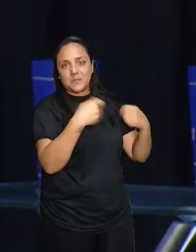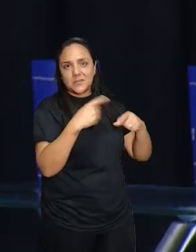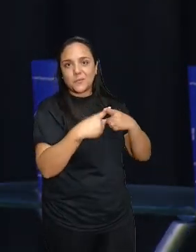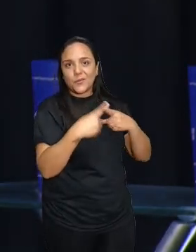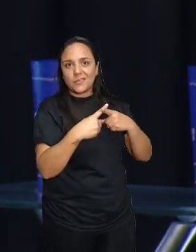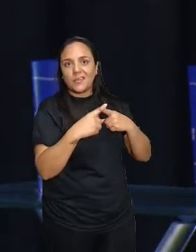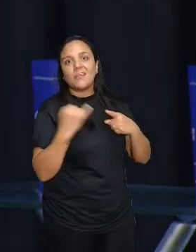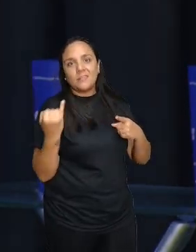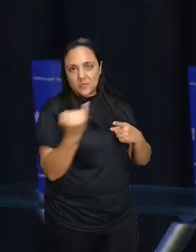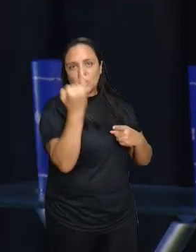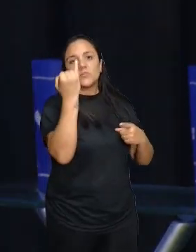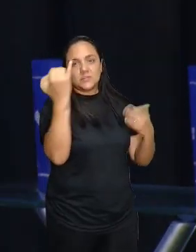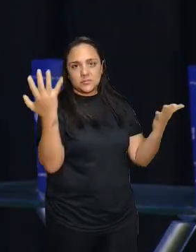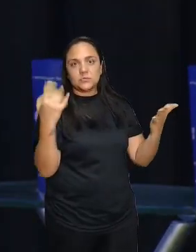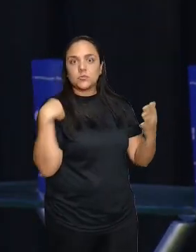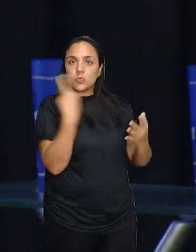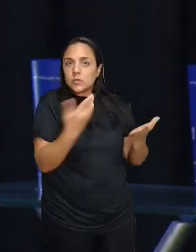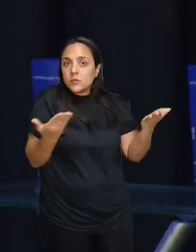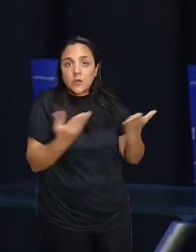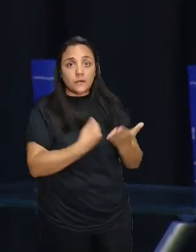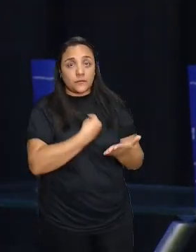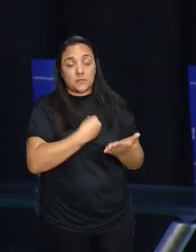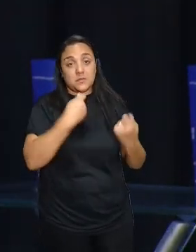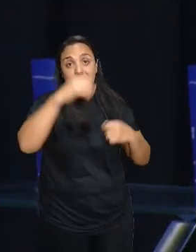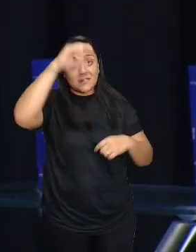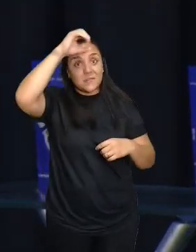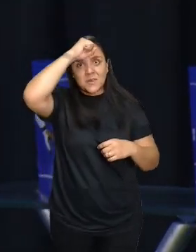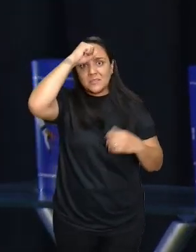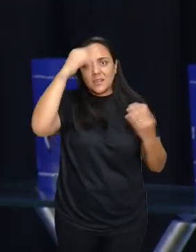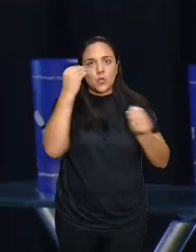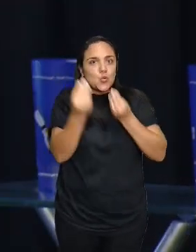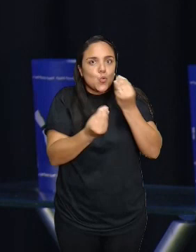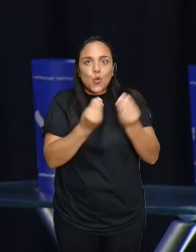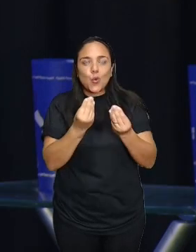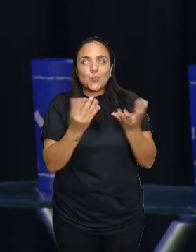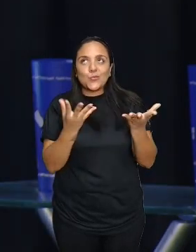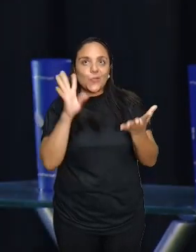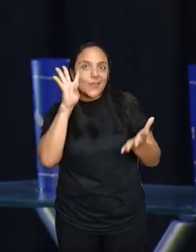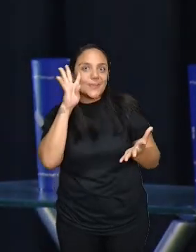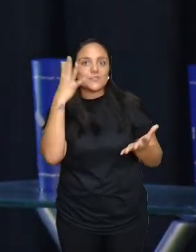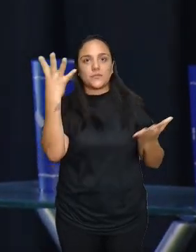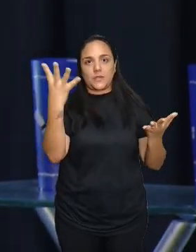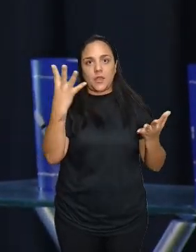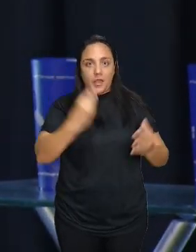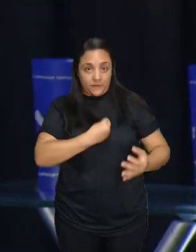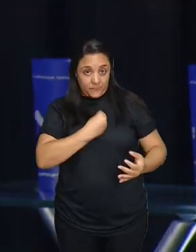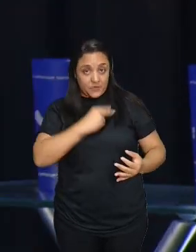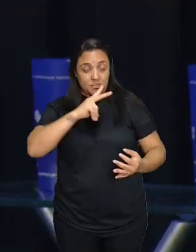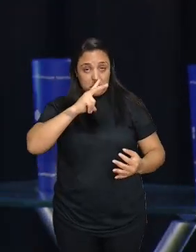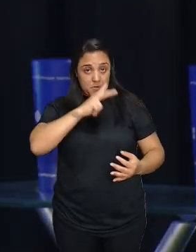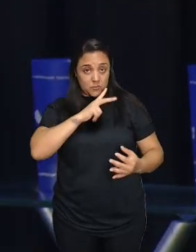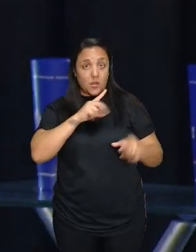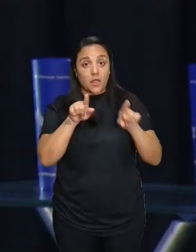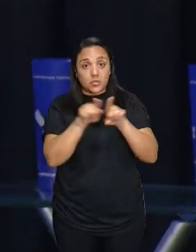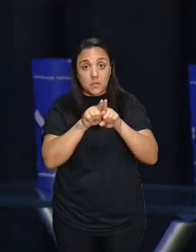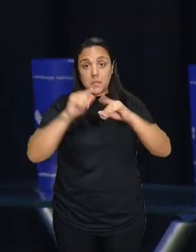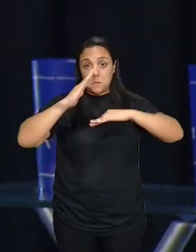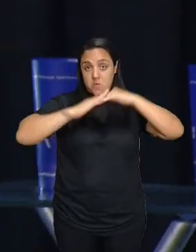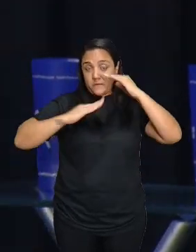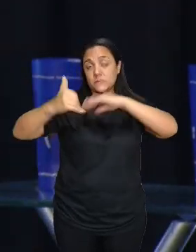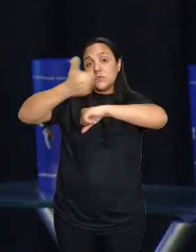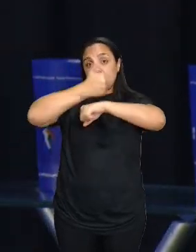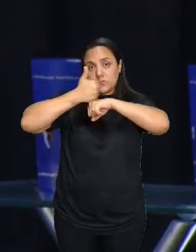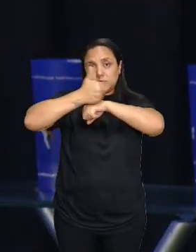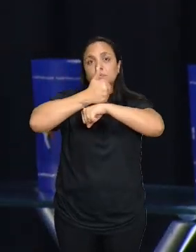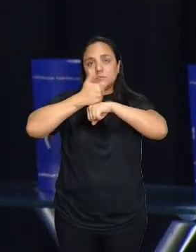faz parte do nosso dia a dia. A gente precisa saber como lidar, tanto para a nossa vida pessoal como profissional. Então, se a